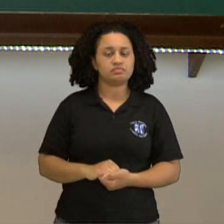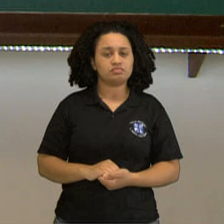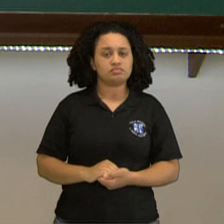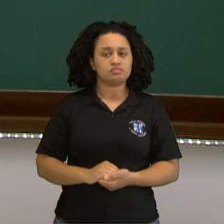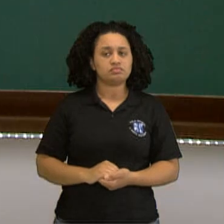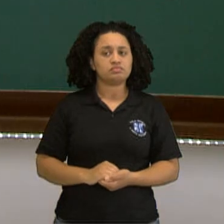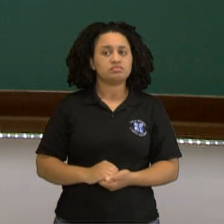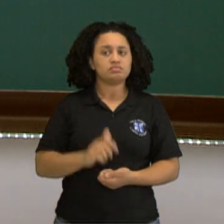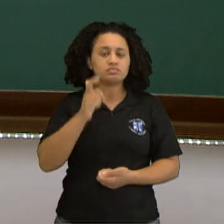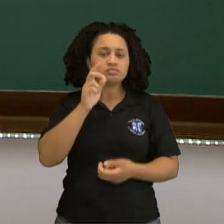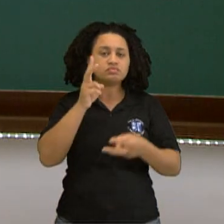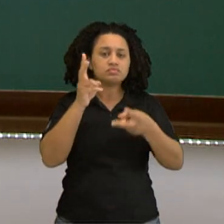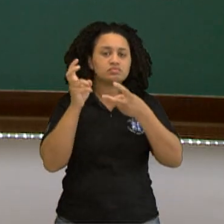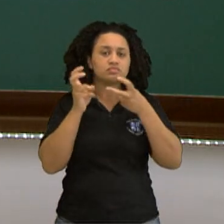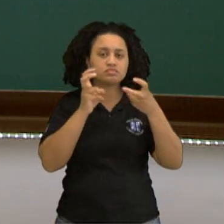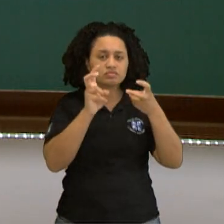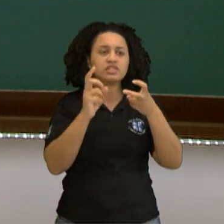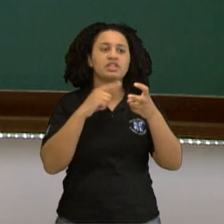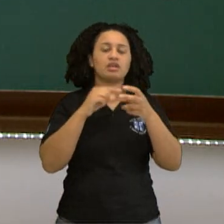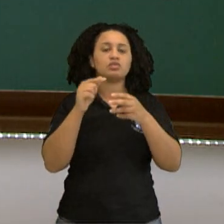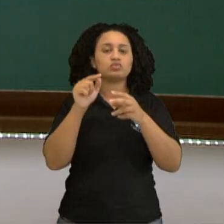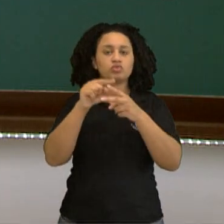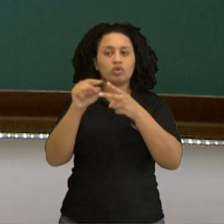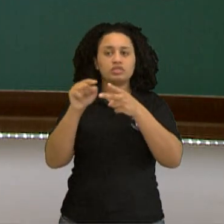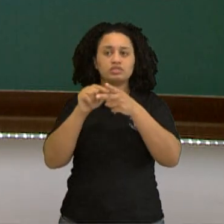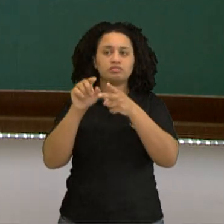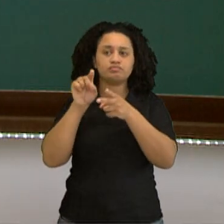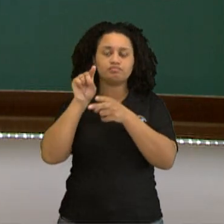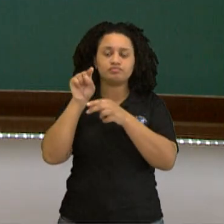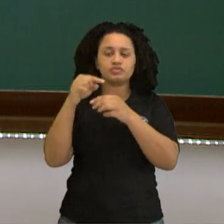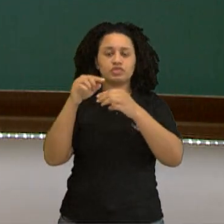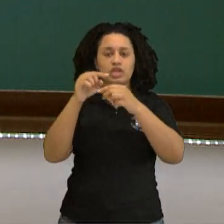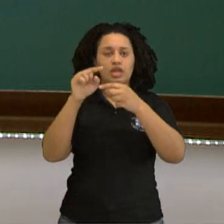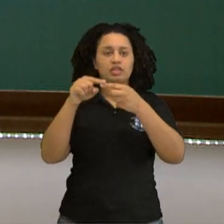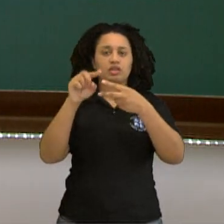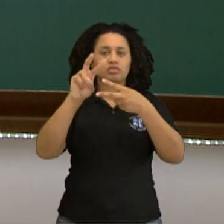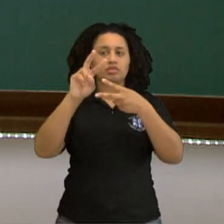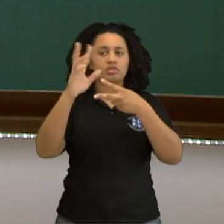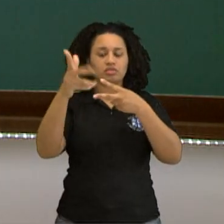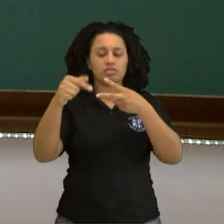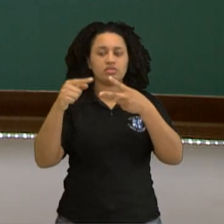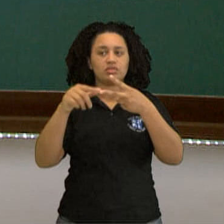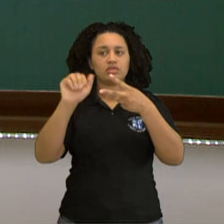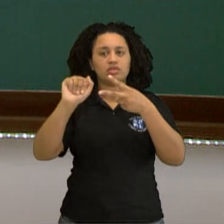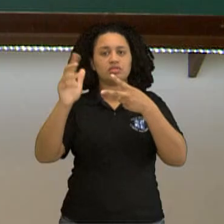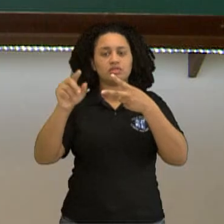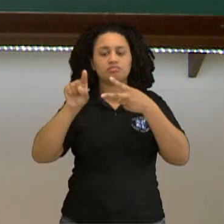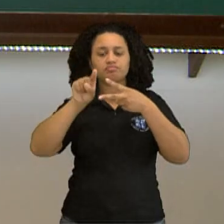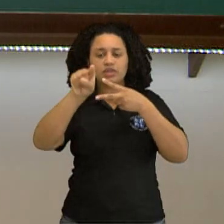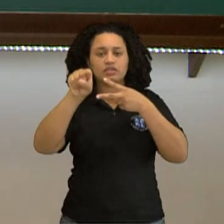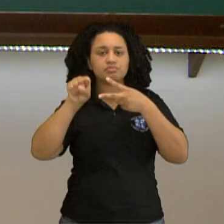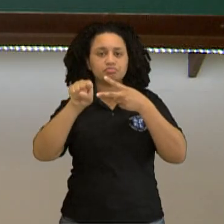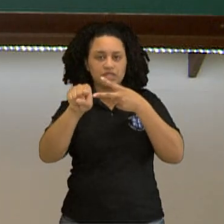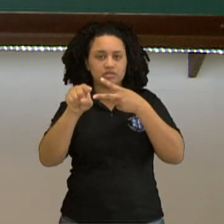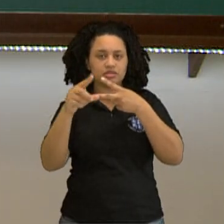está está na mesma direção e o mesmo sentido da aceleração,